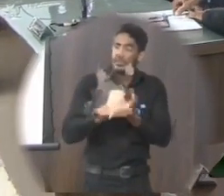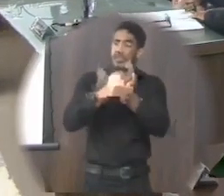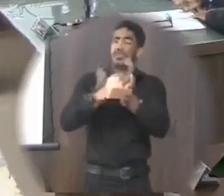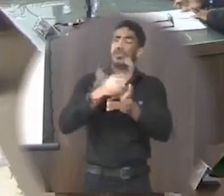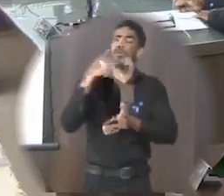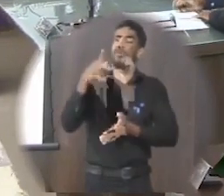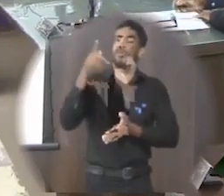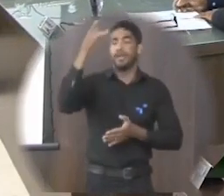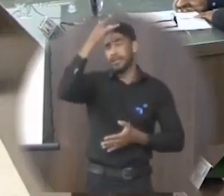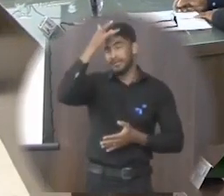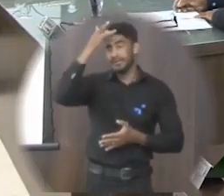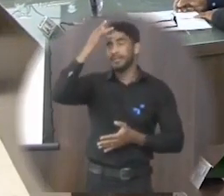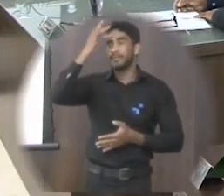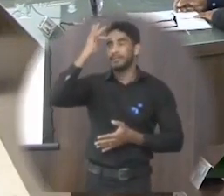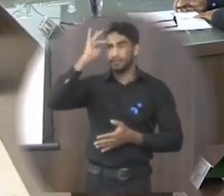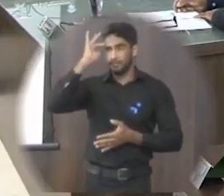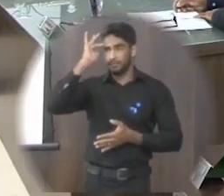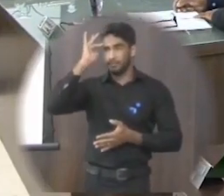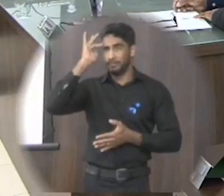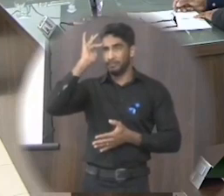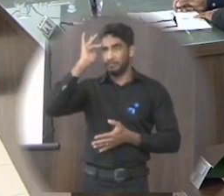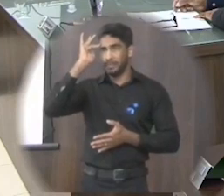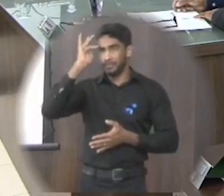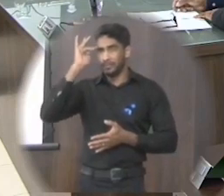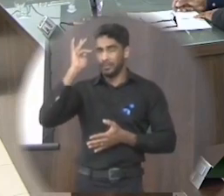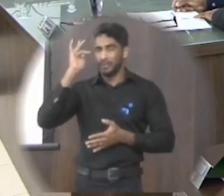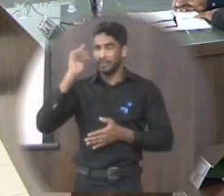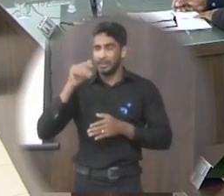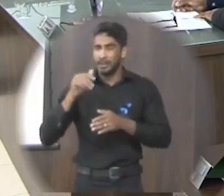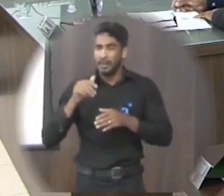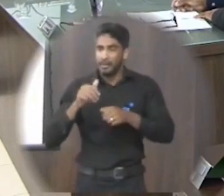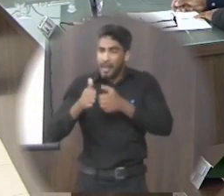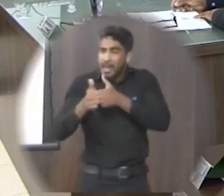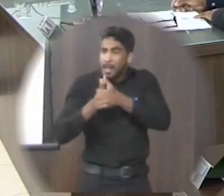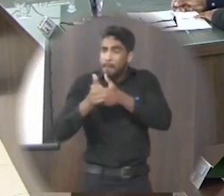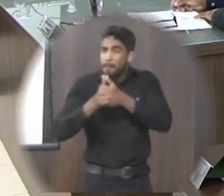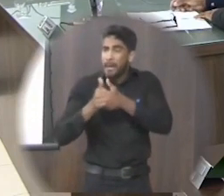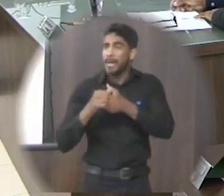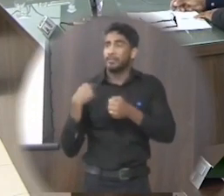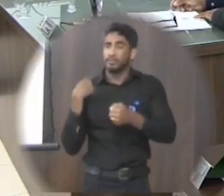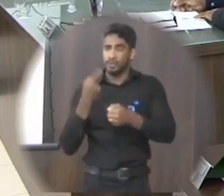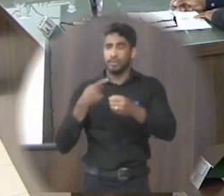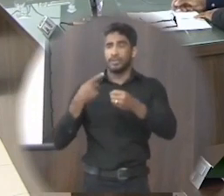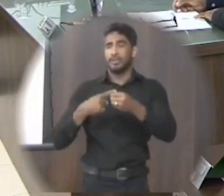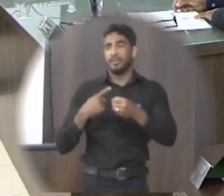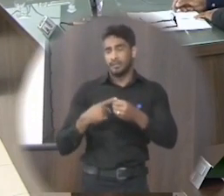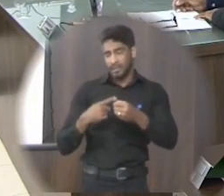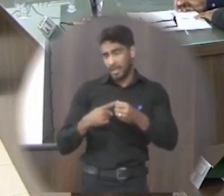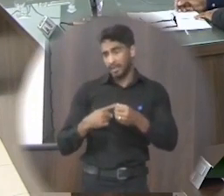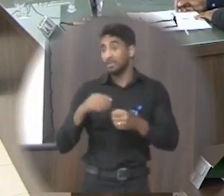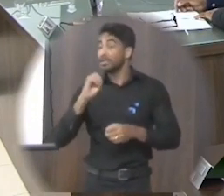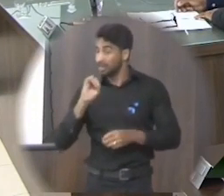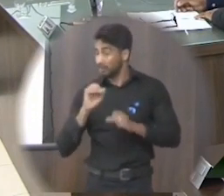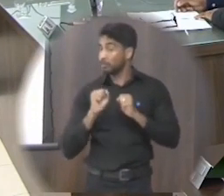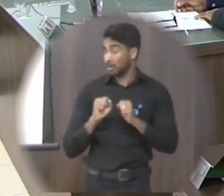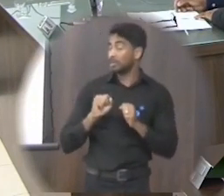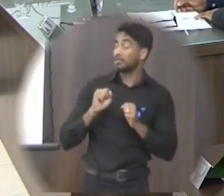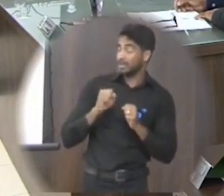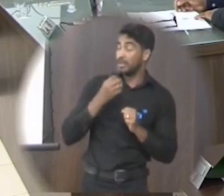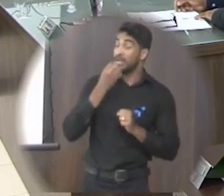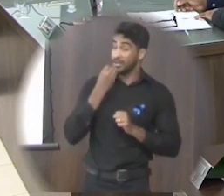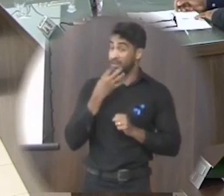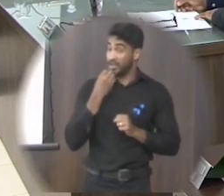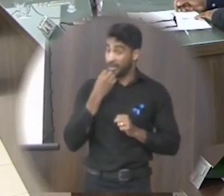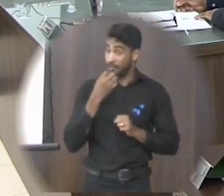pessoal nos entornos da nossa cidade aí. Se pudesse fazer, eu acredito que seria de muito bom grado